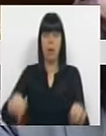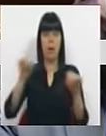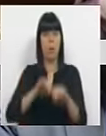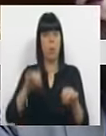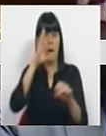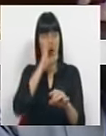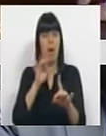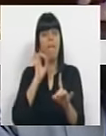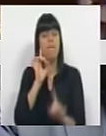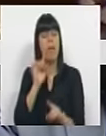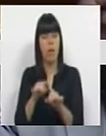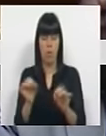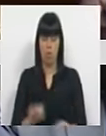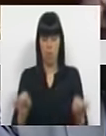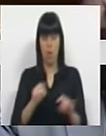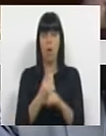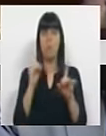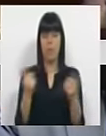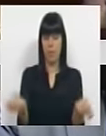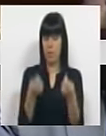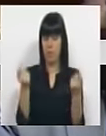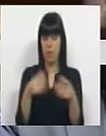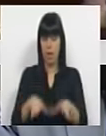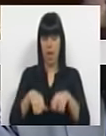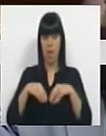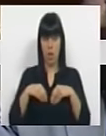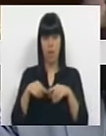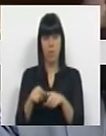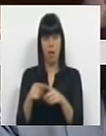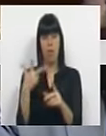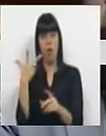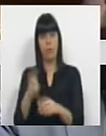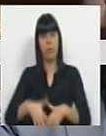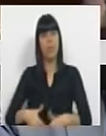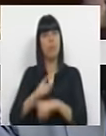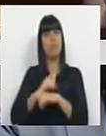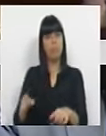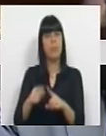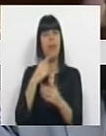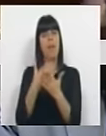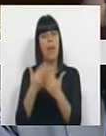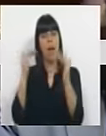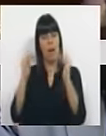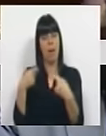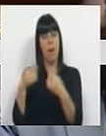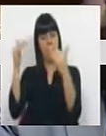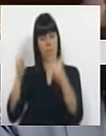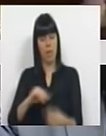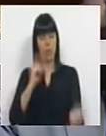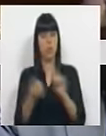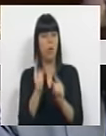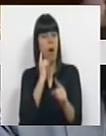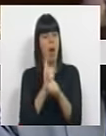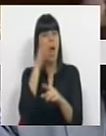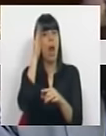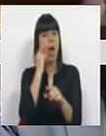tem qualquer validade, pois a promoção da adoção e da esterilização comporta menos custos do que a